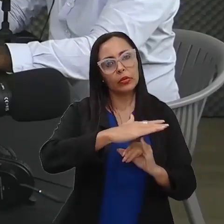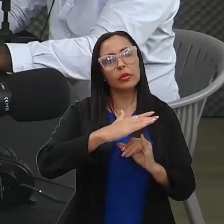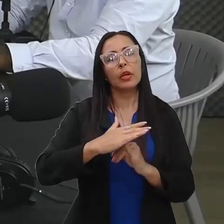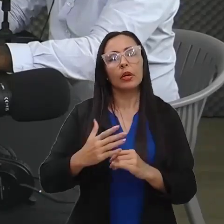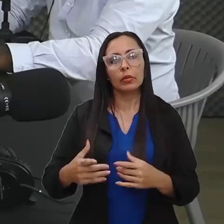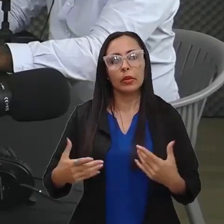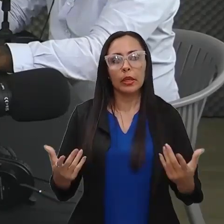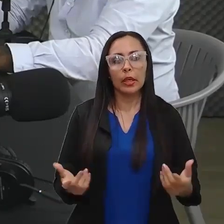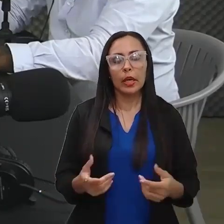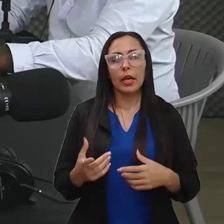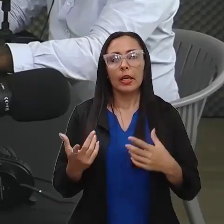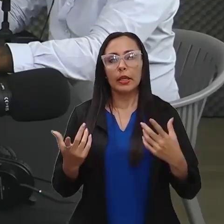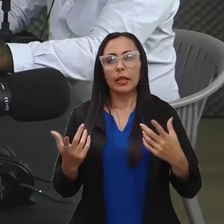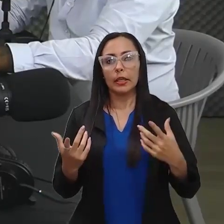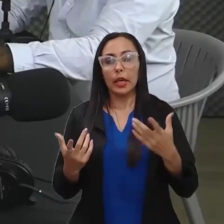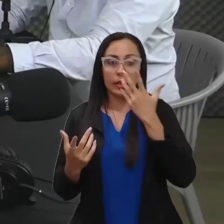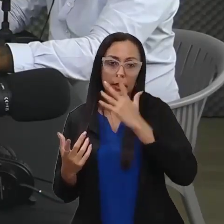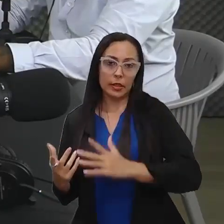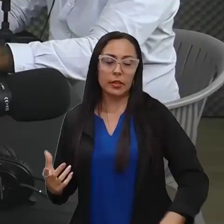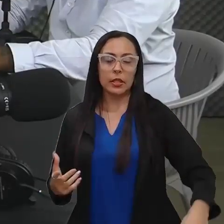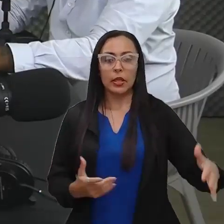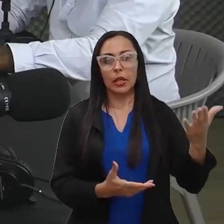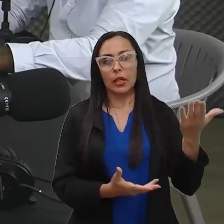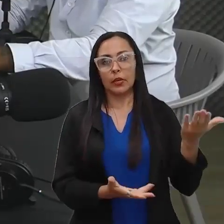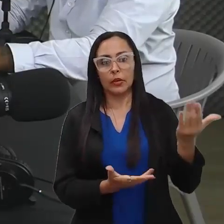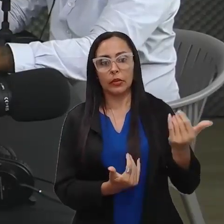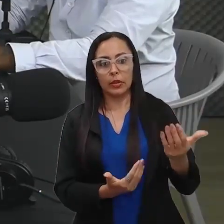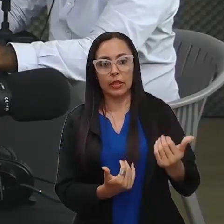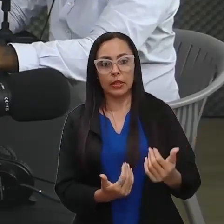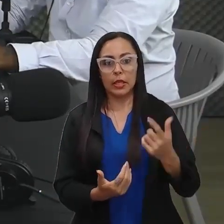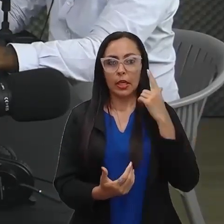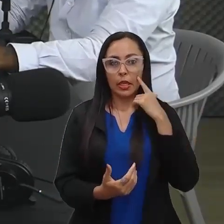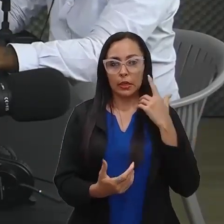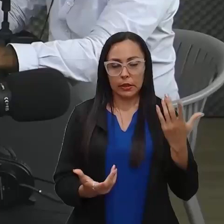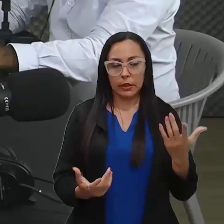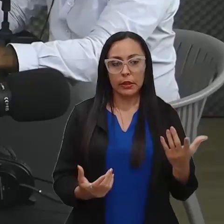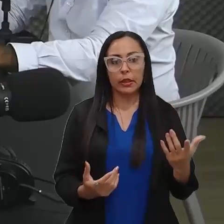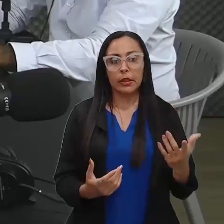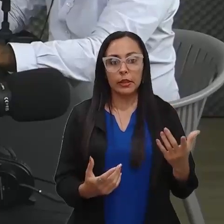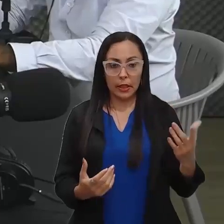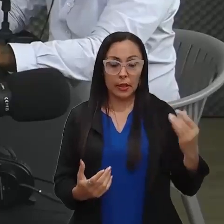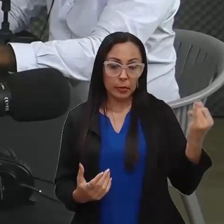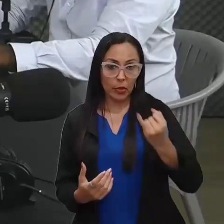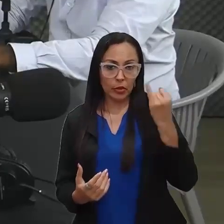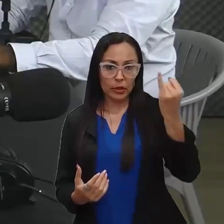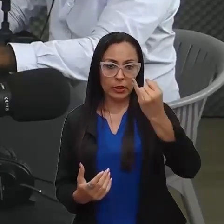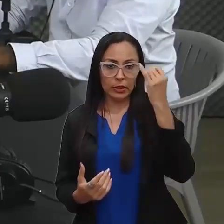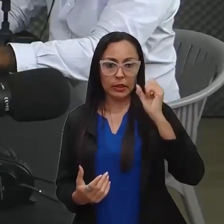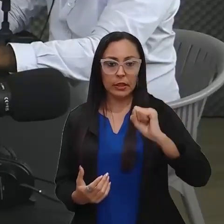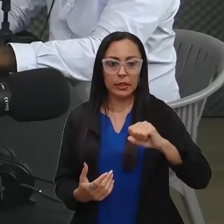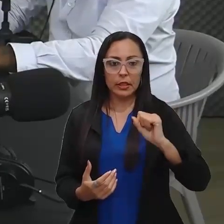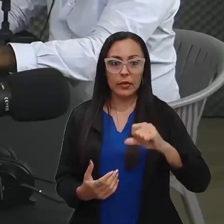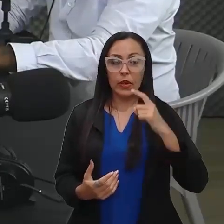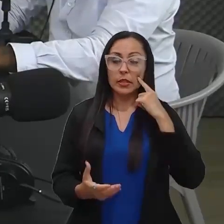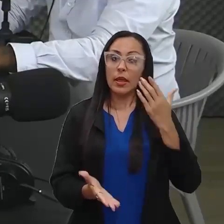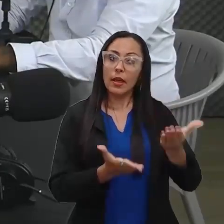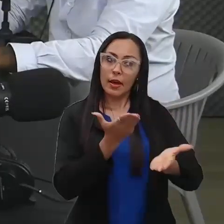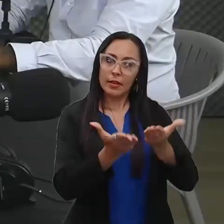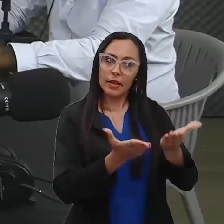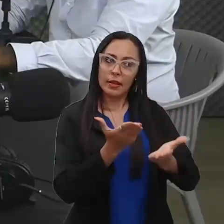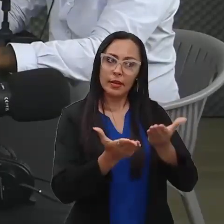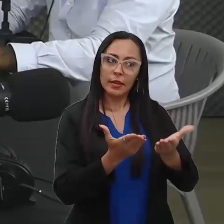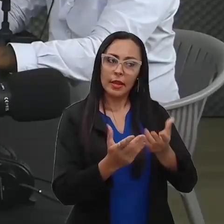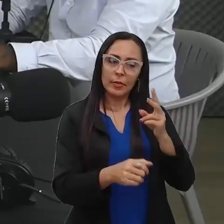objetivamente, a criança e o adolescente, sem ser revitimizada, que isso é o mais importante, Sim. vai ser atendida, acolhida